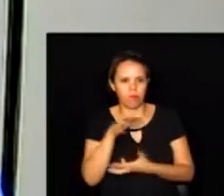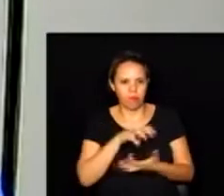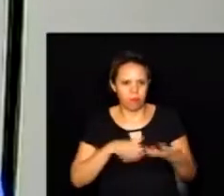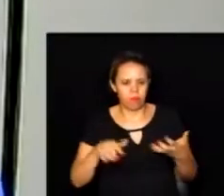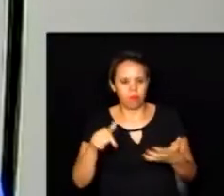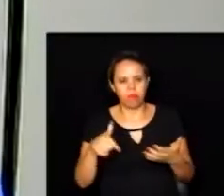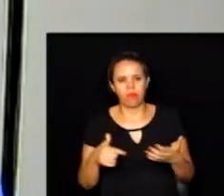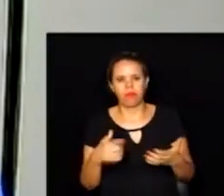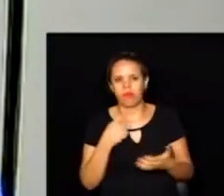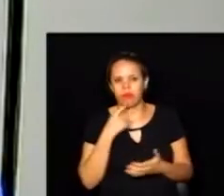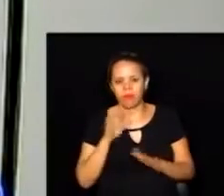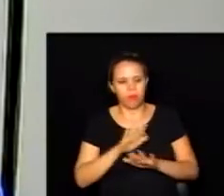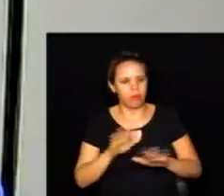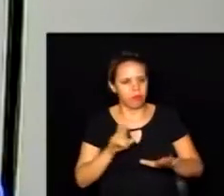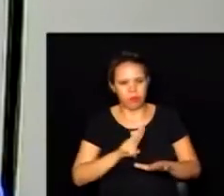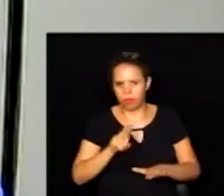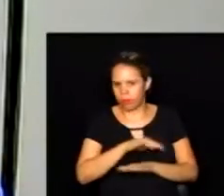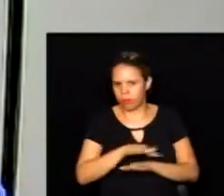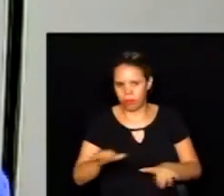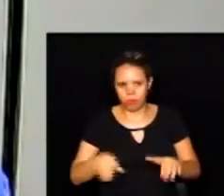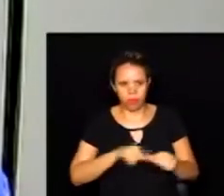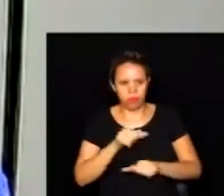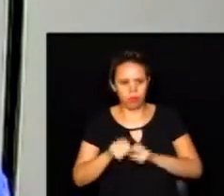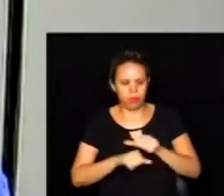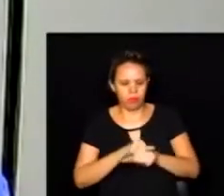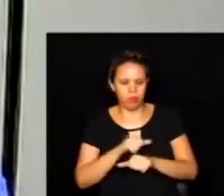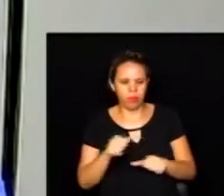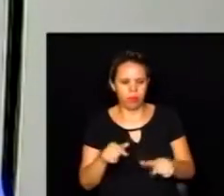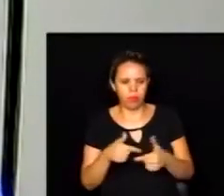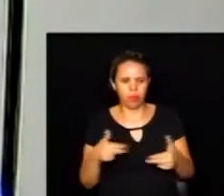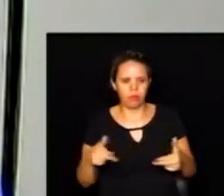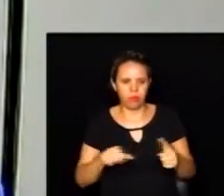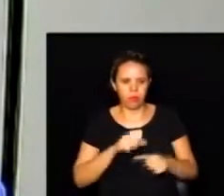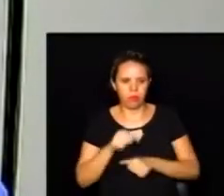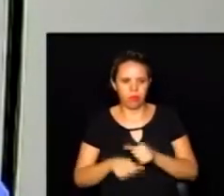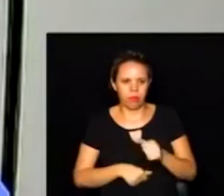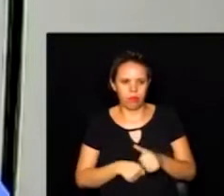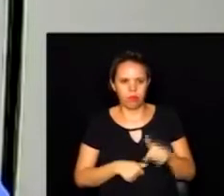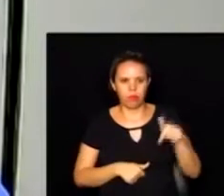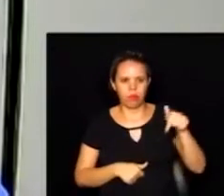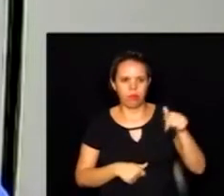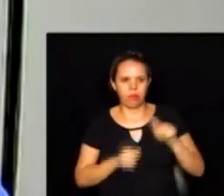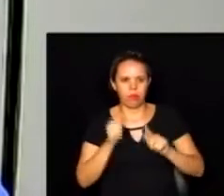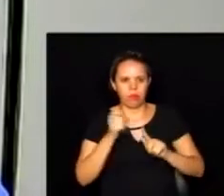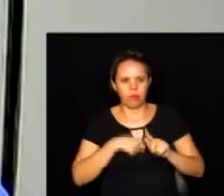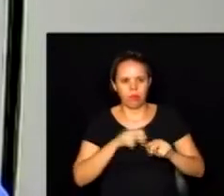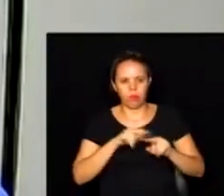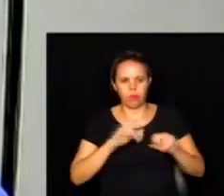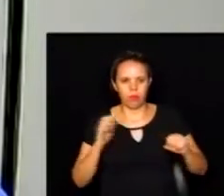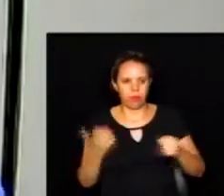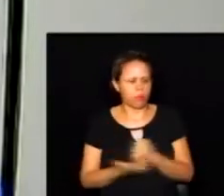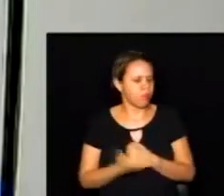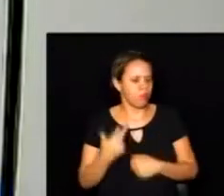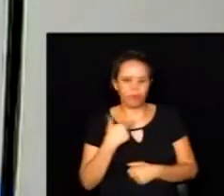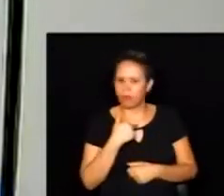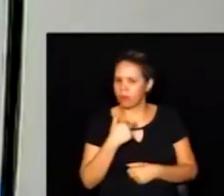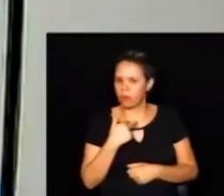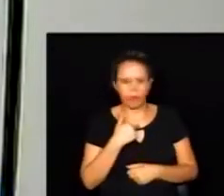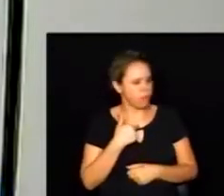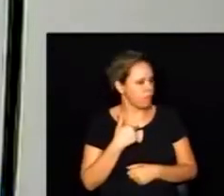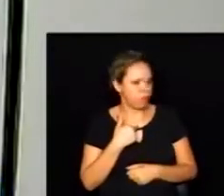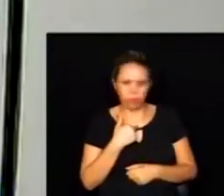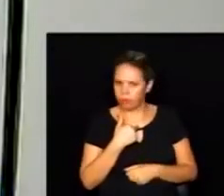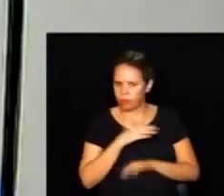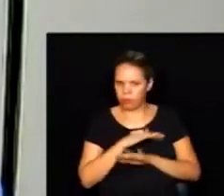não estamos usando mais, viu, Rosane? Porque passados 6, 7 meses da pandemia, não dá mais para a